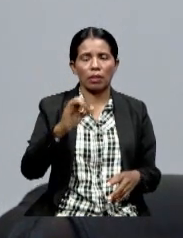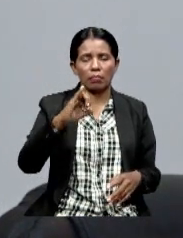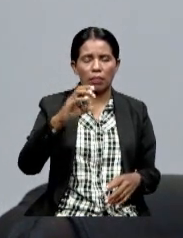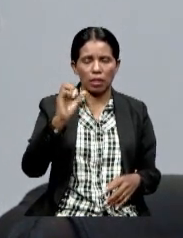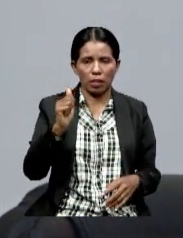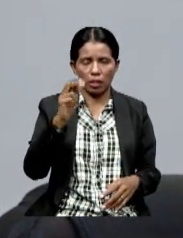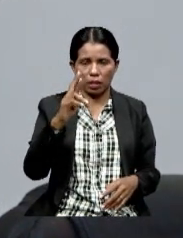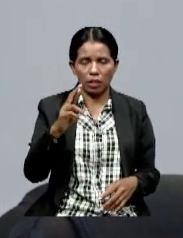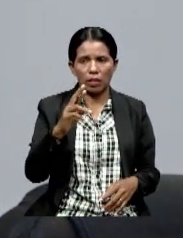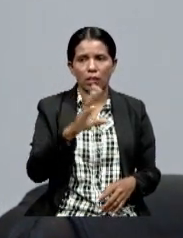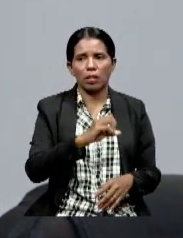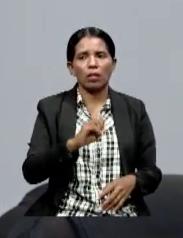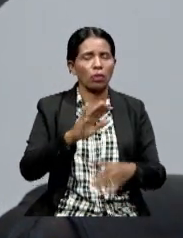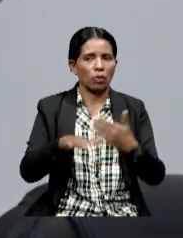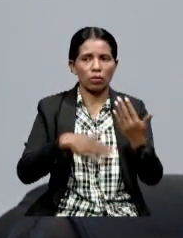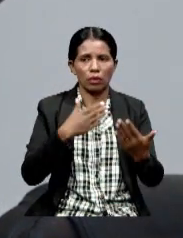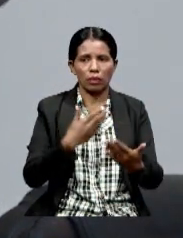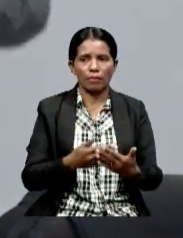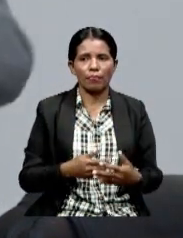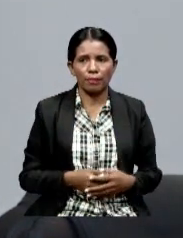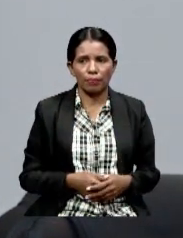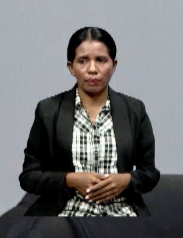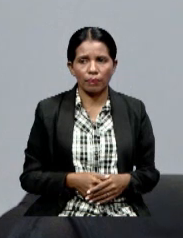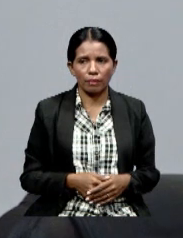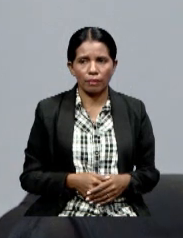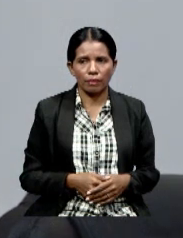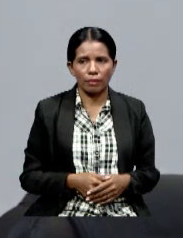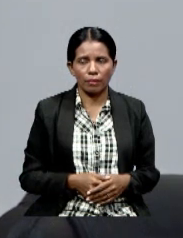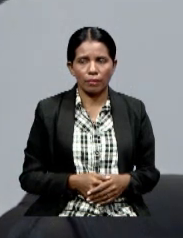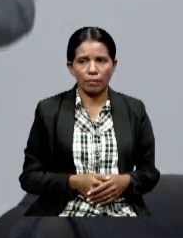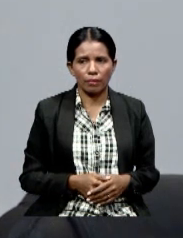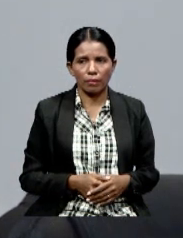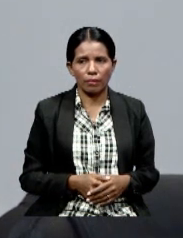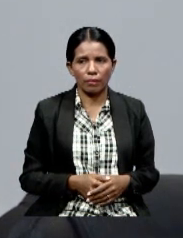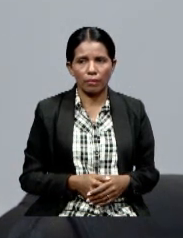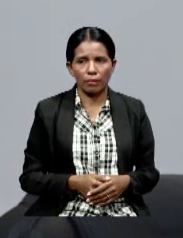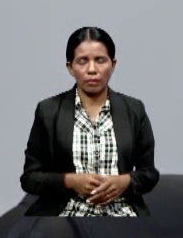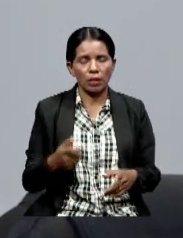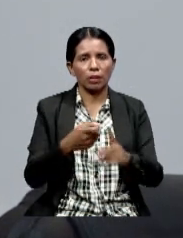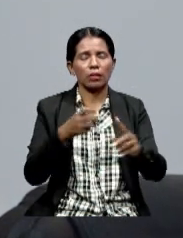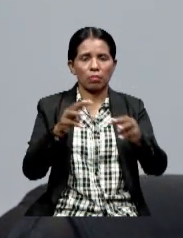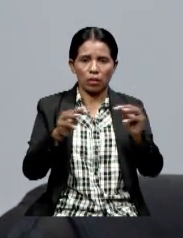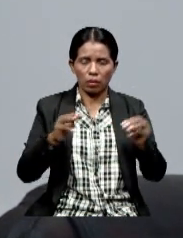obviamente. General, outro, né? Nem os major, né? General, né? General, seu município, né?